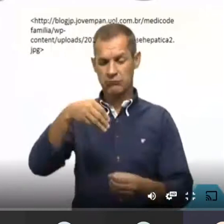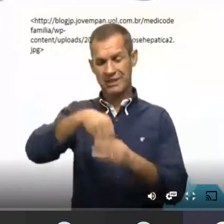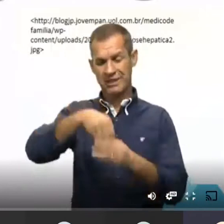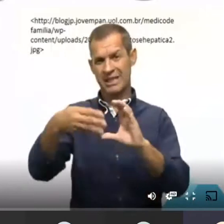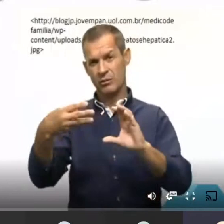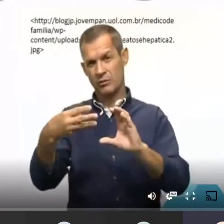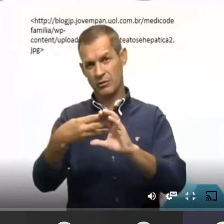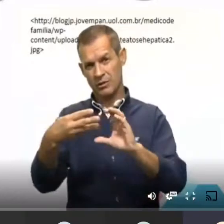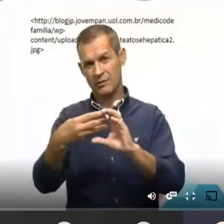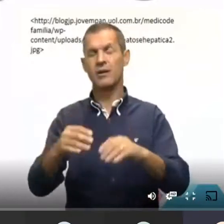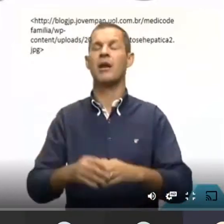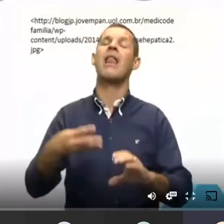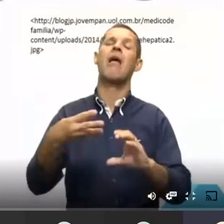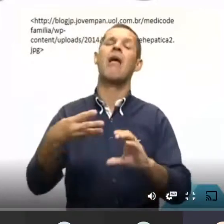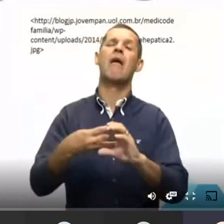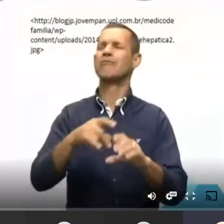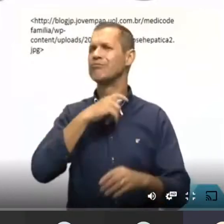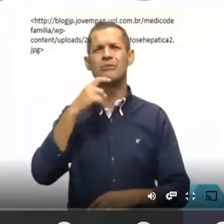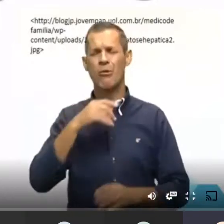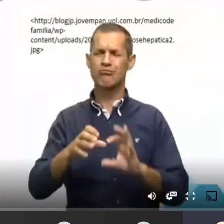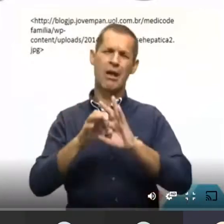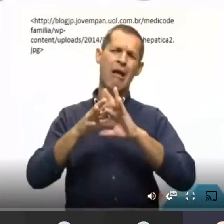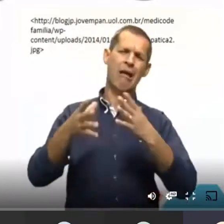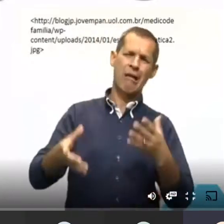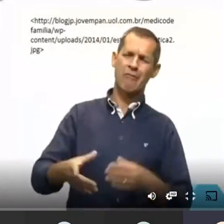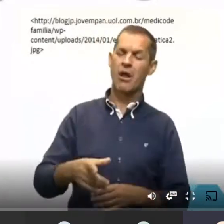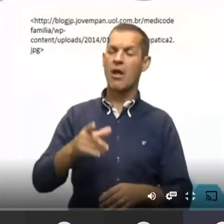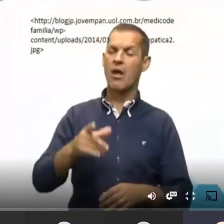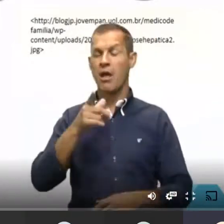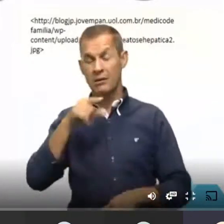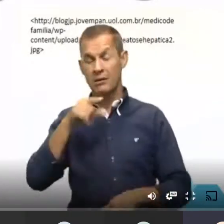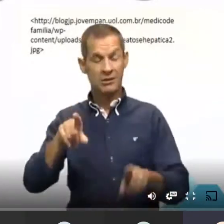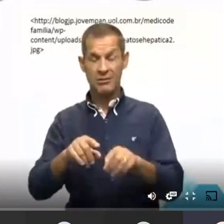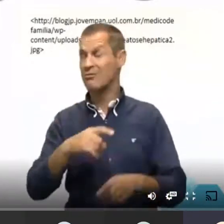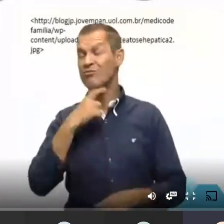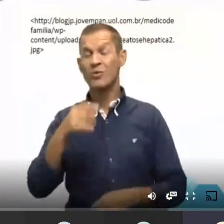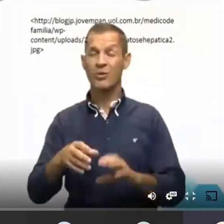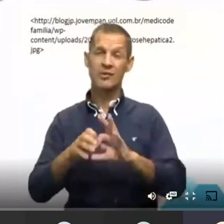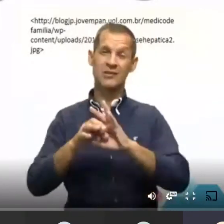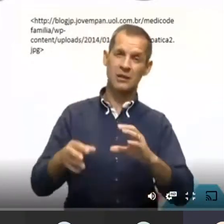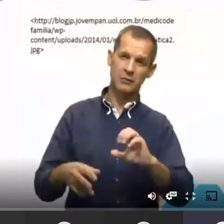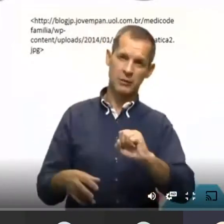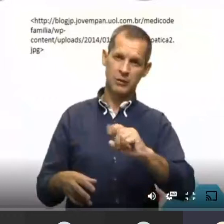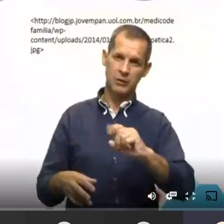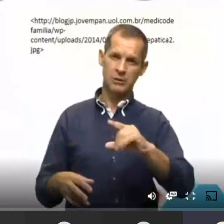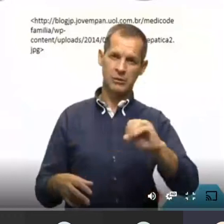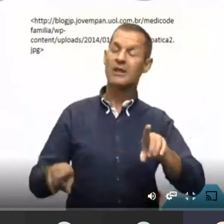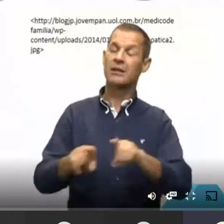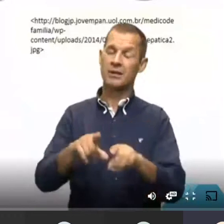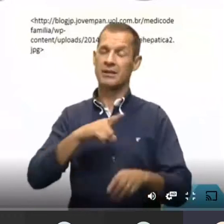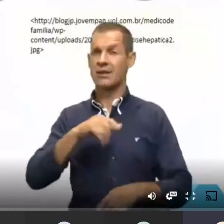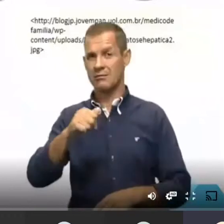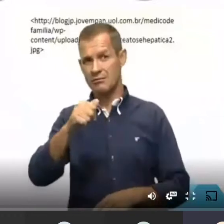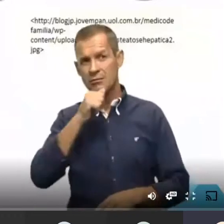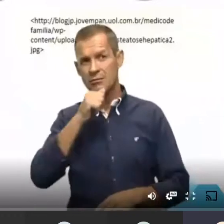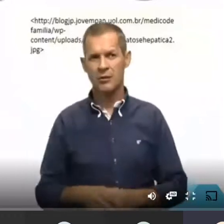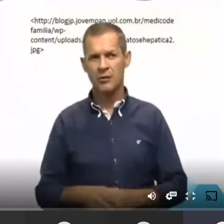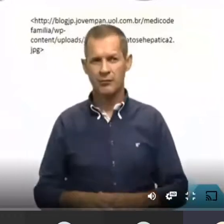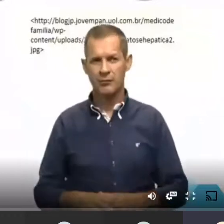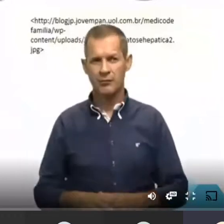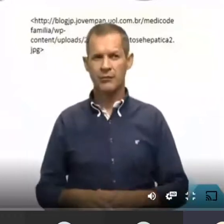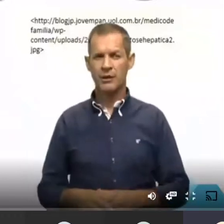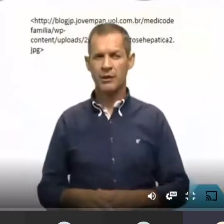da célula, né? A célula não consegue se livrar dessa água, muito menos do sódio. E temos também,